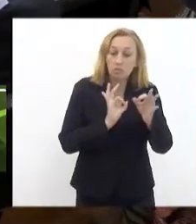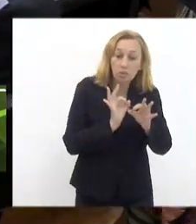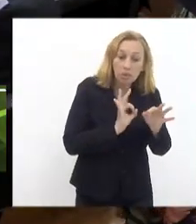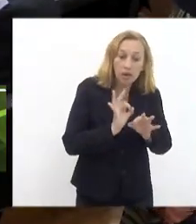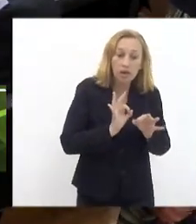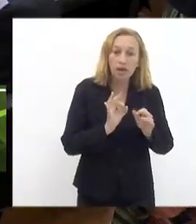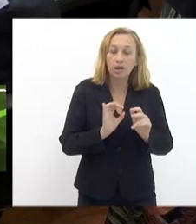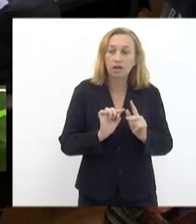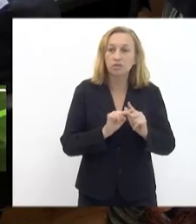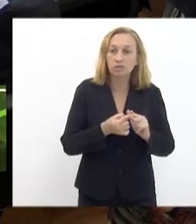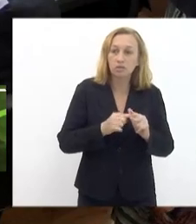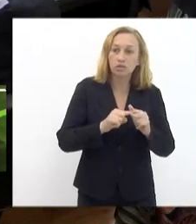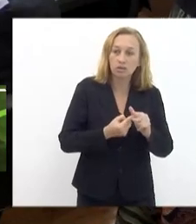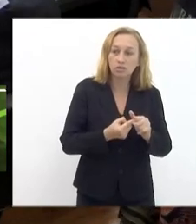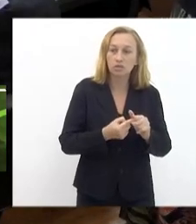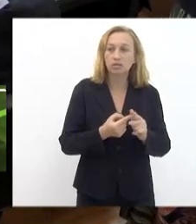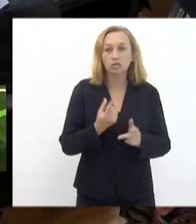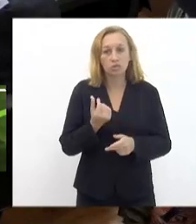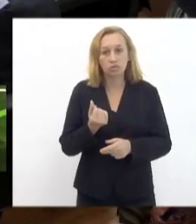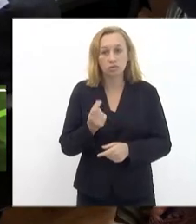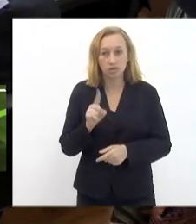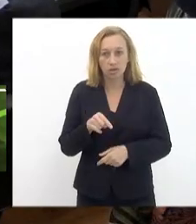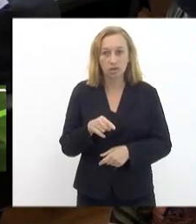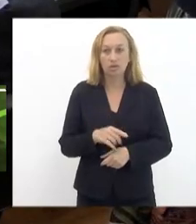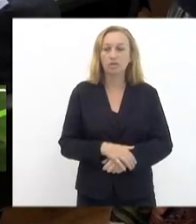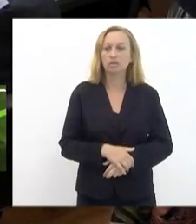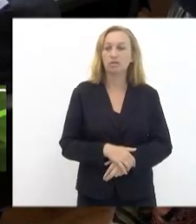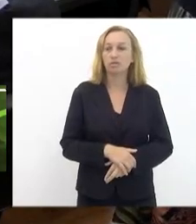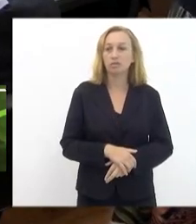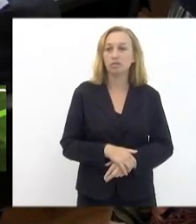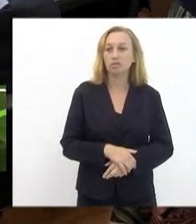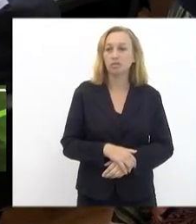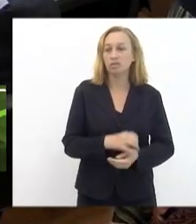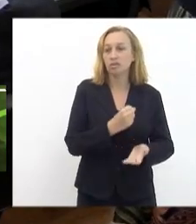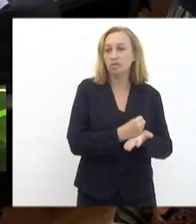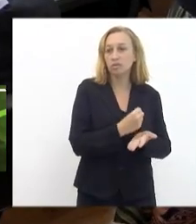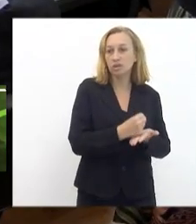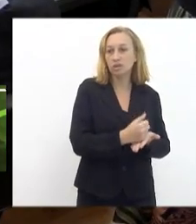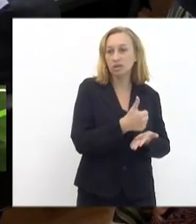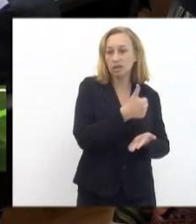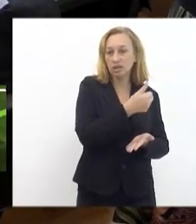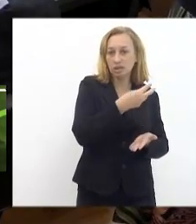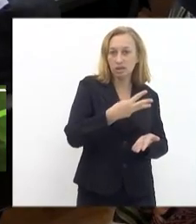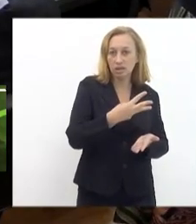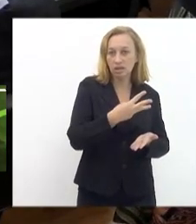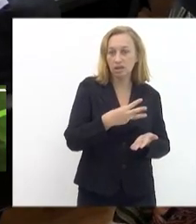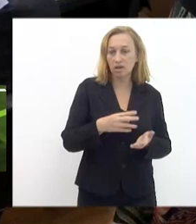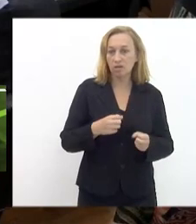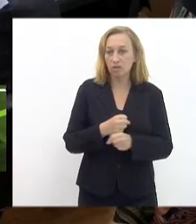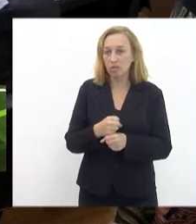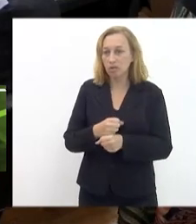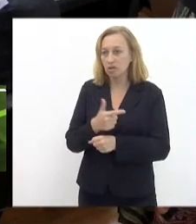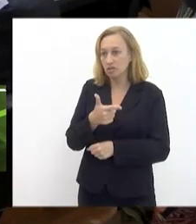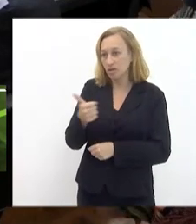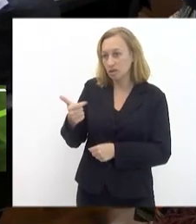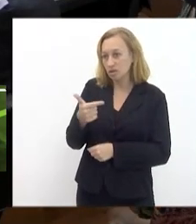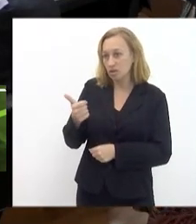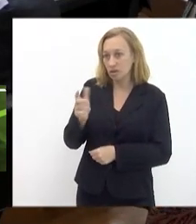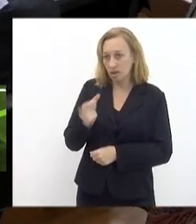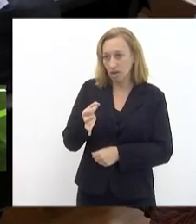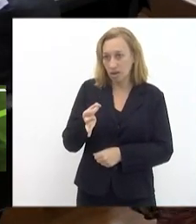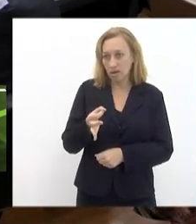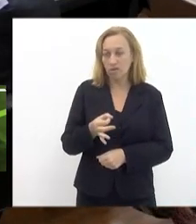e o reajustamento dos preços para contratação de empresa mas também 22 então